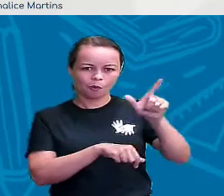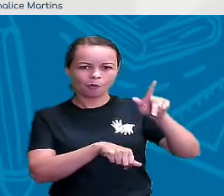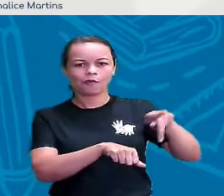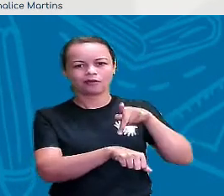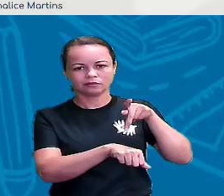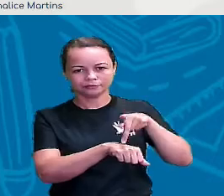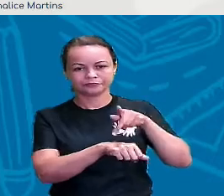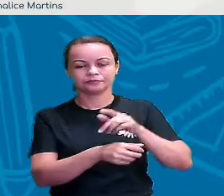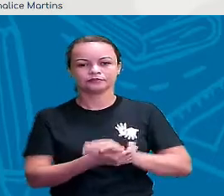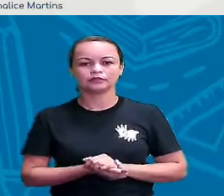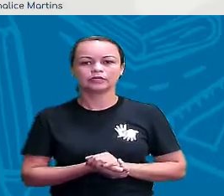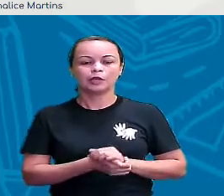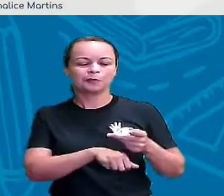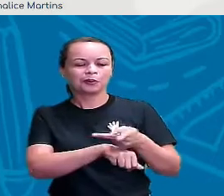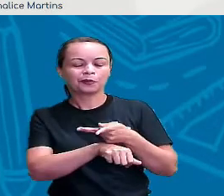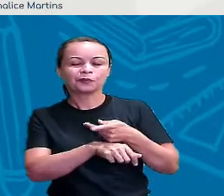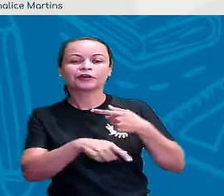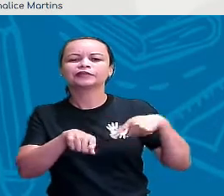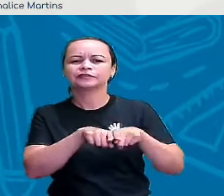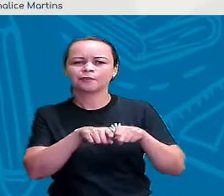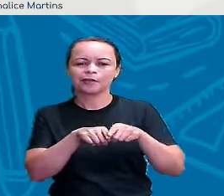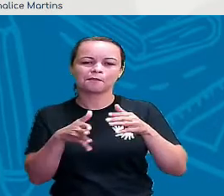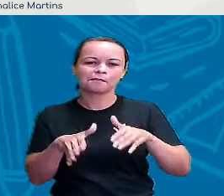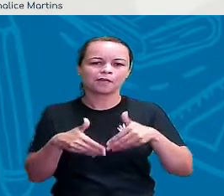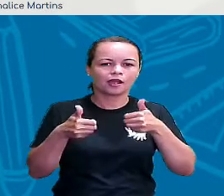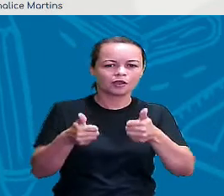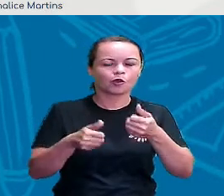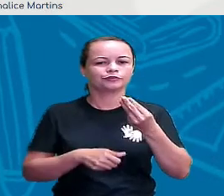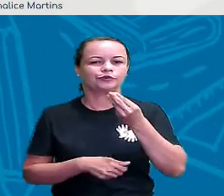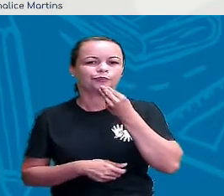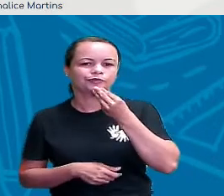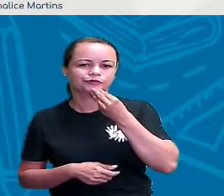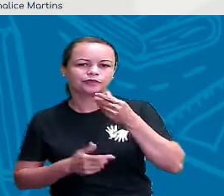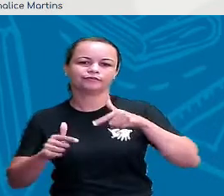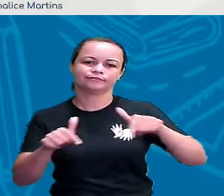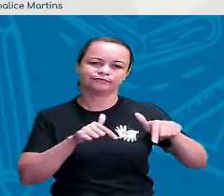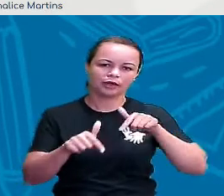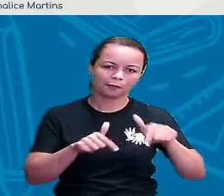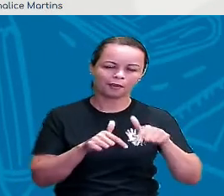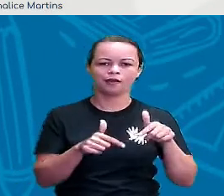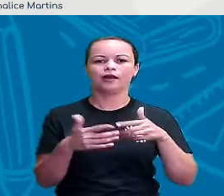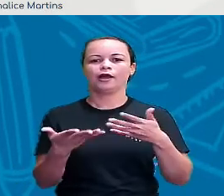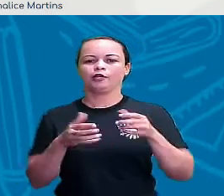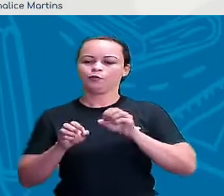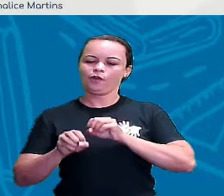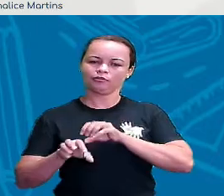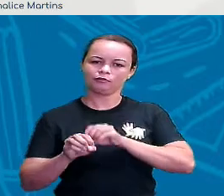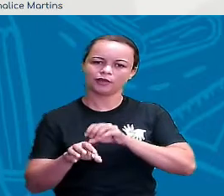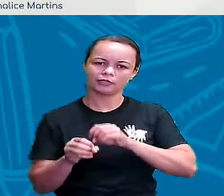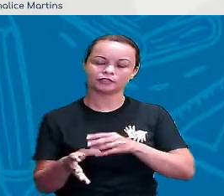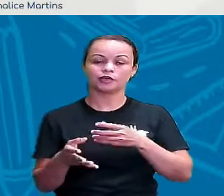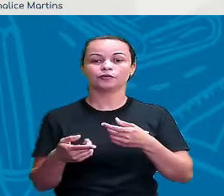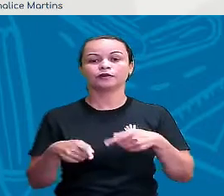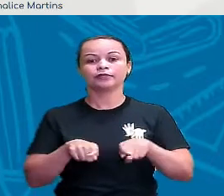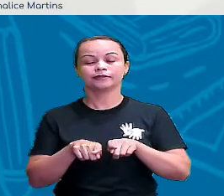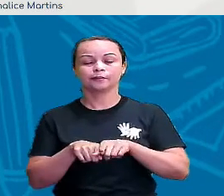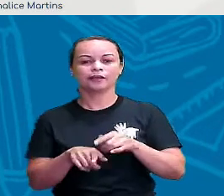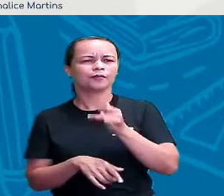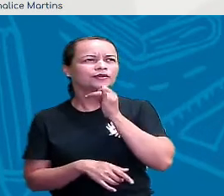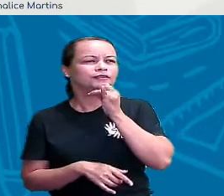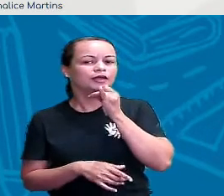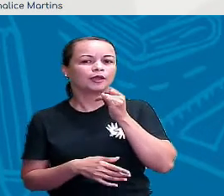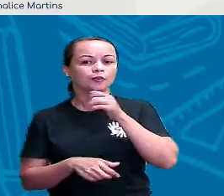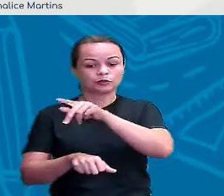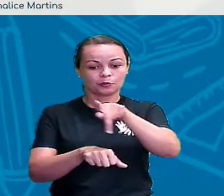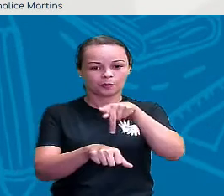países, né? Em busca também de melhores oportunidades de emprego, de educação. E um exemplo de